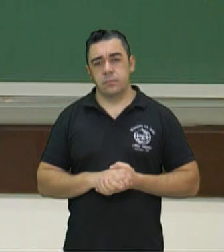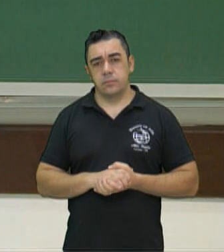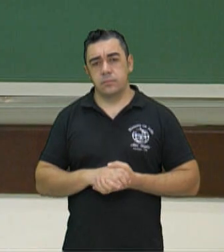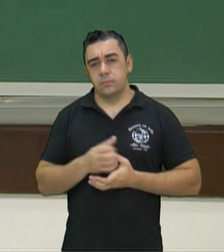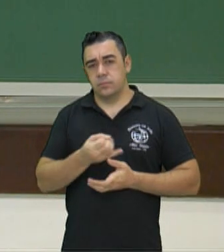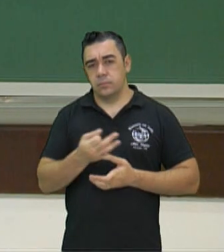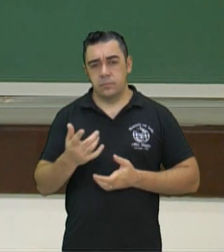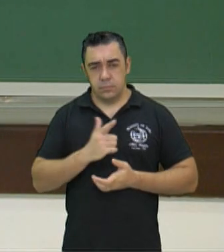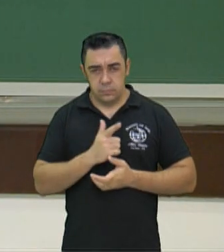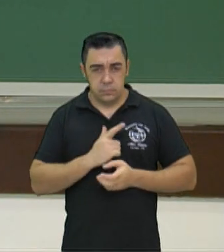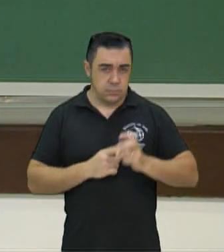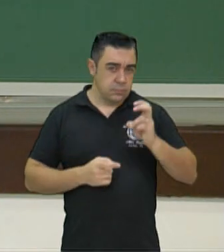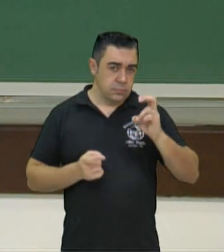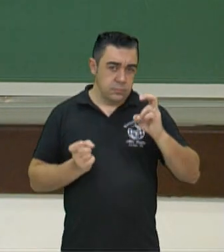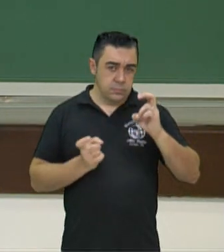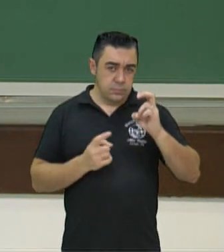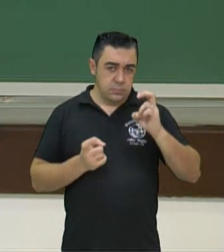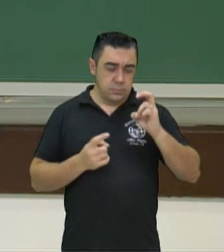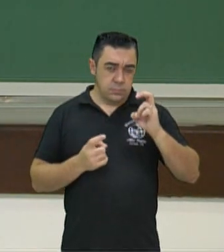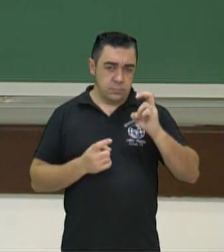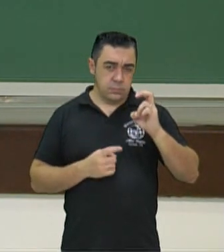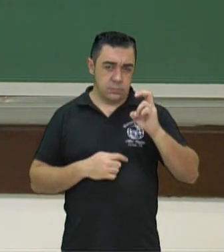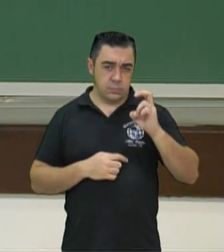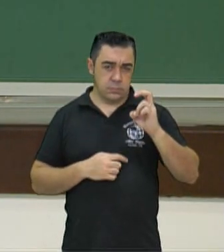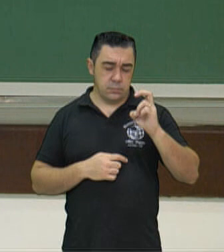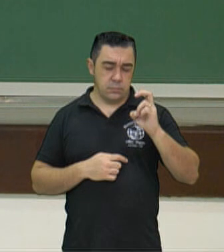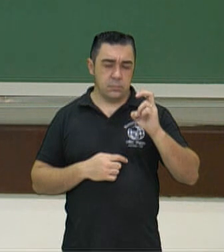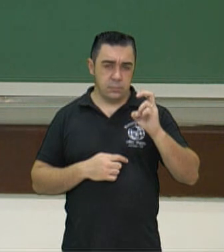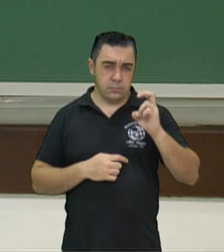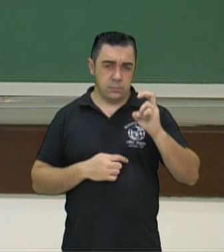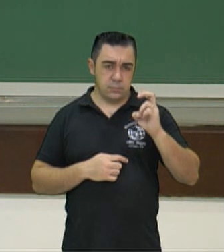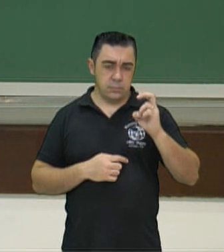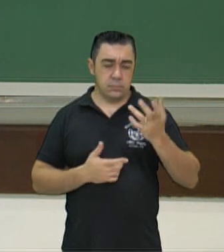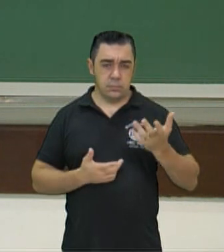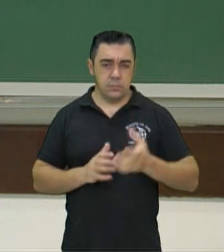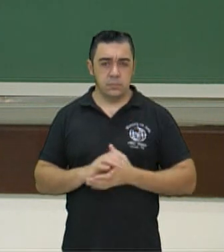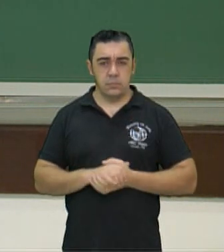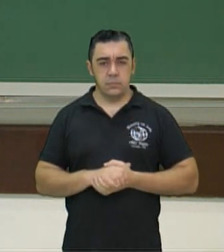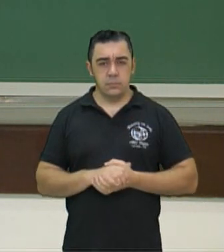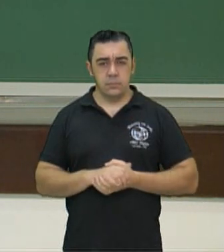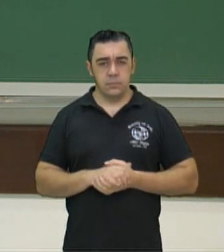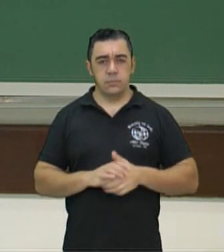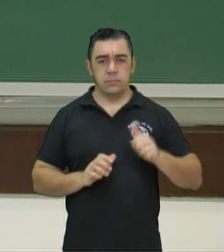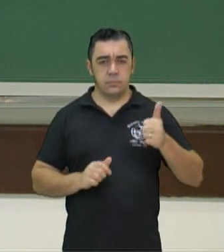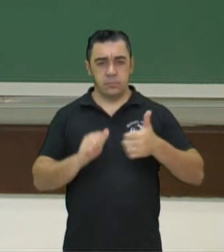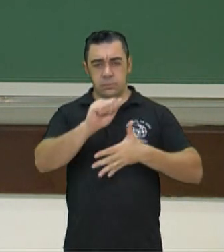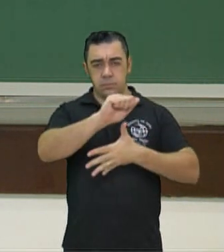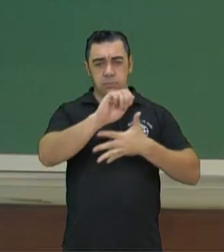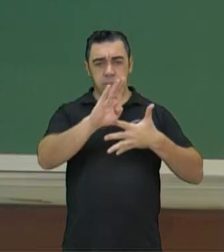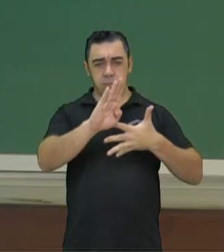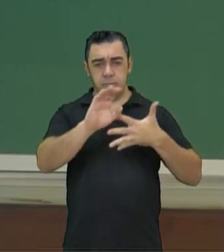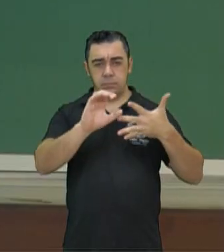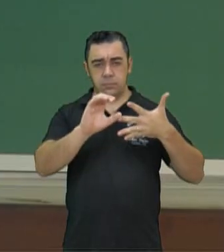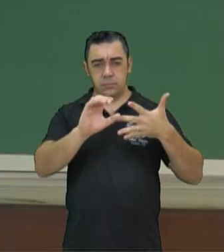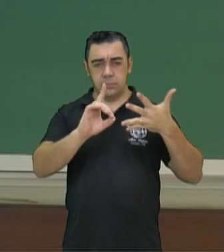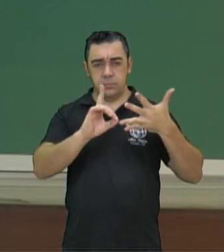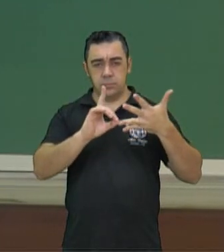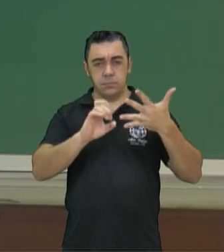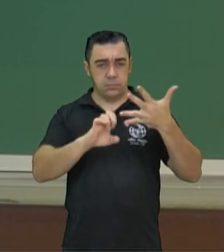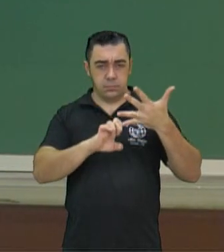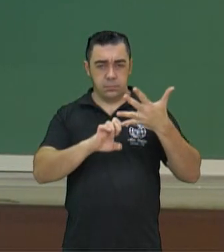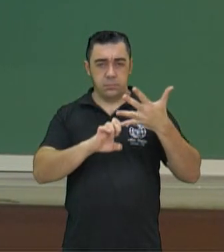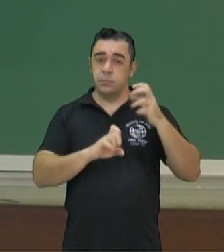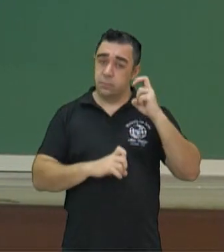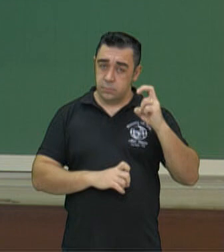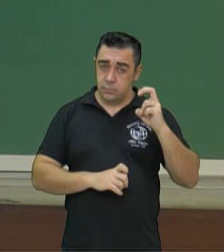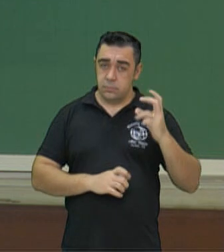Quantos elementos eu tenho? Qual que é o número de elementos? Então, a gente tem o A, o B, o C, o D e o E. Então, a